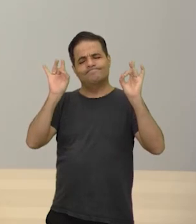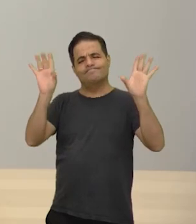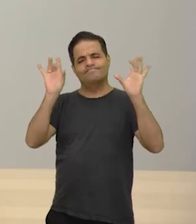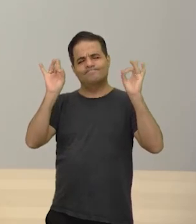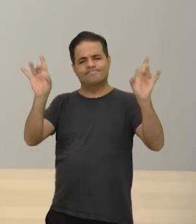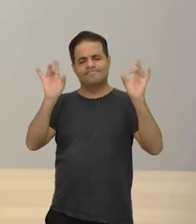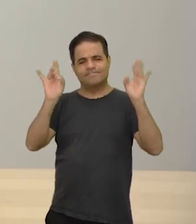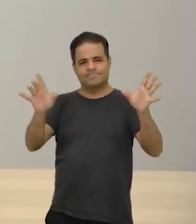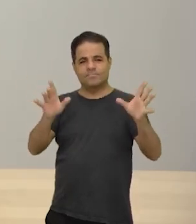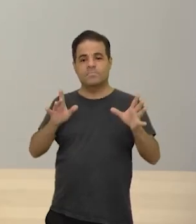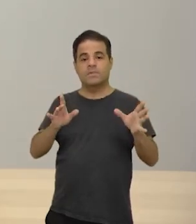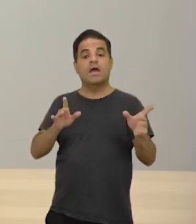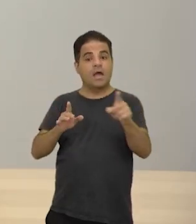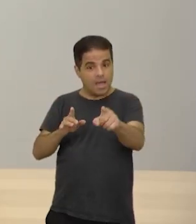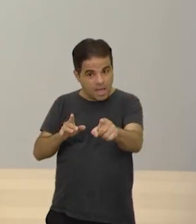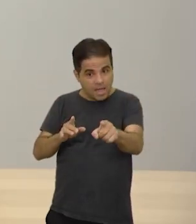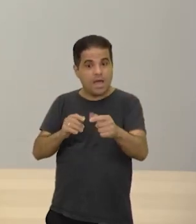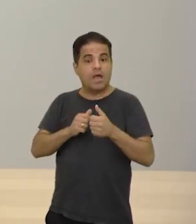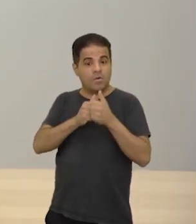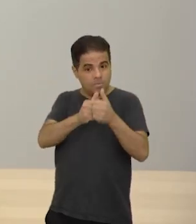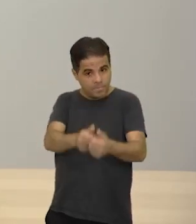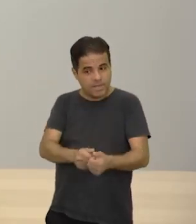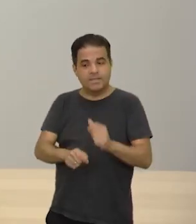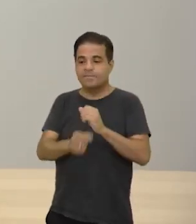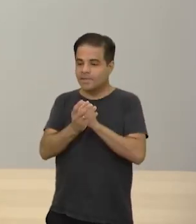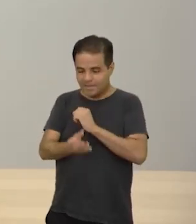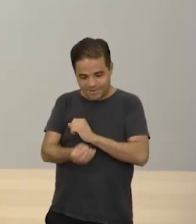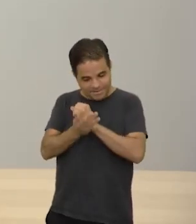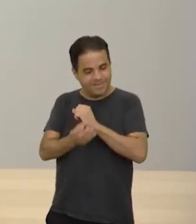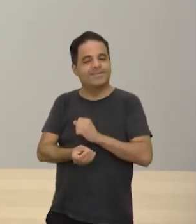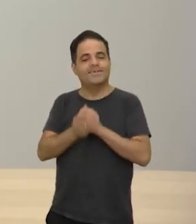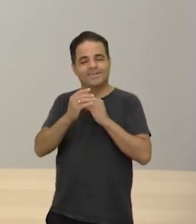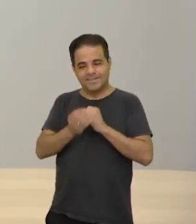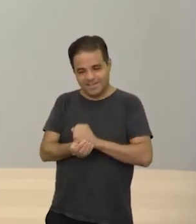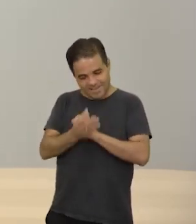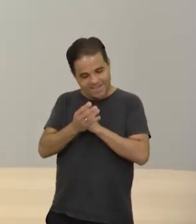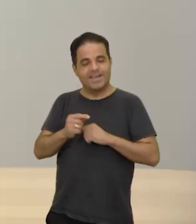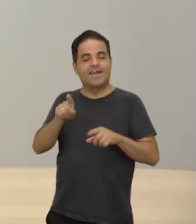excelente. E acompanhe também o spoiler das nossas aulas no nosso Instagram, Língua Portuguesa,